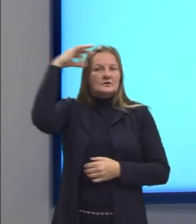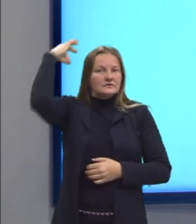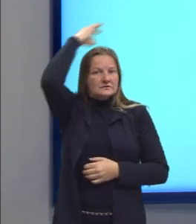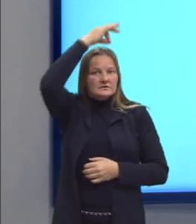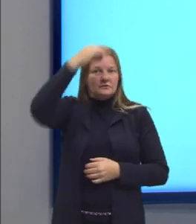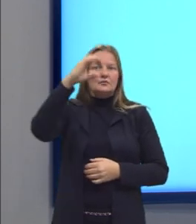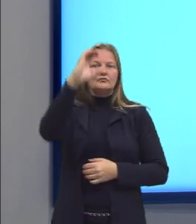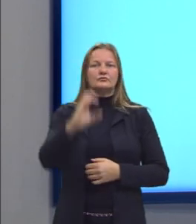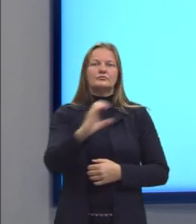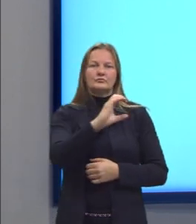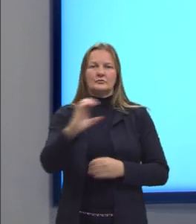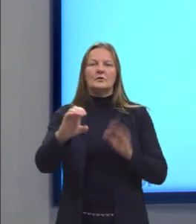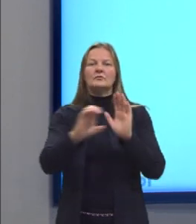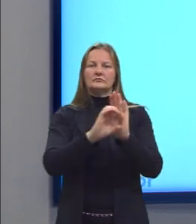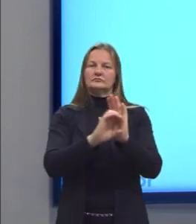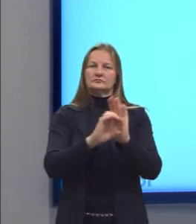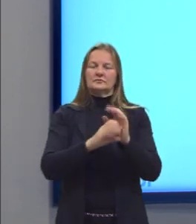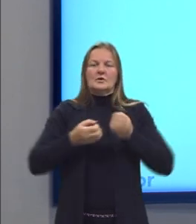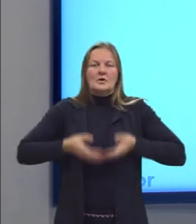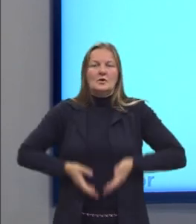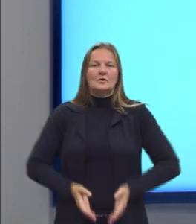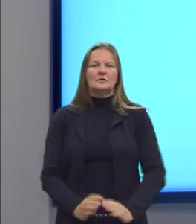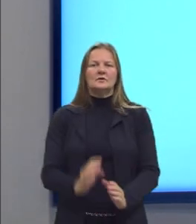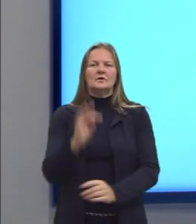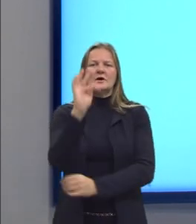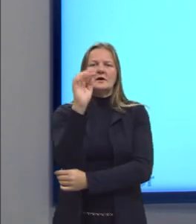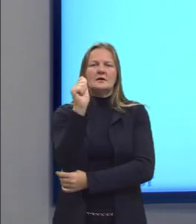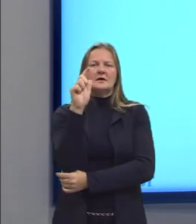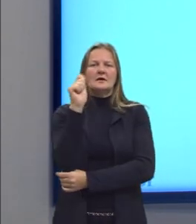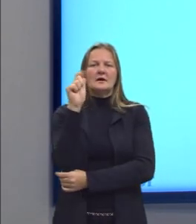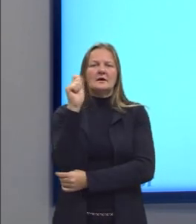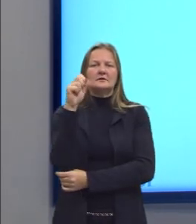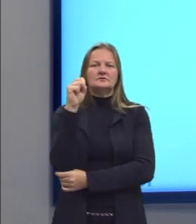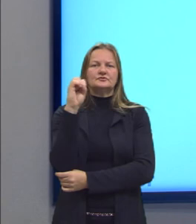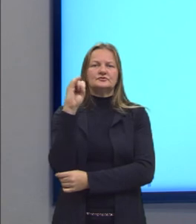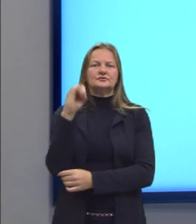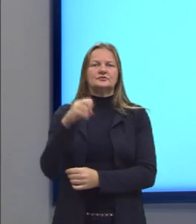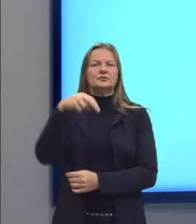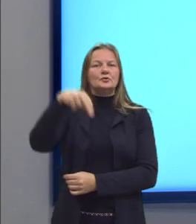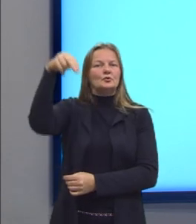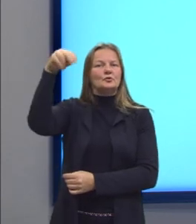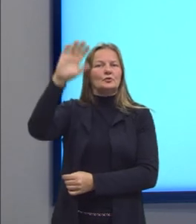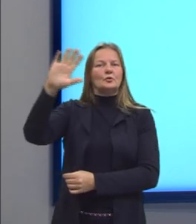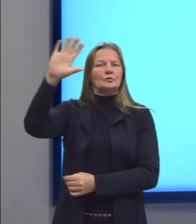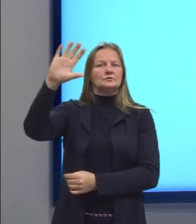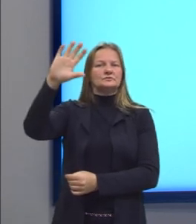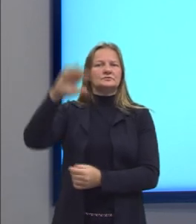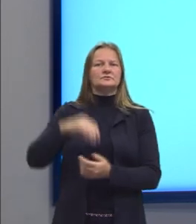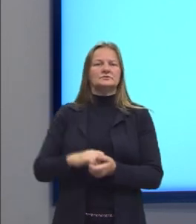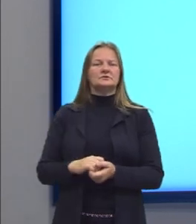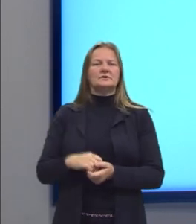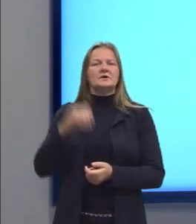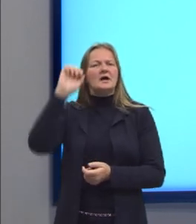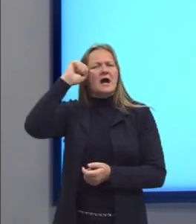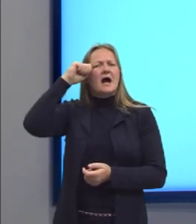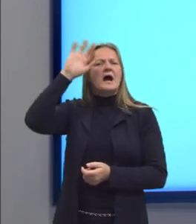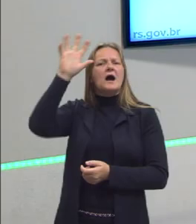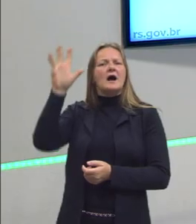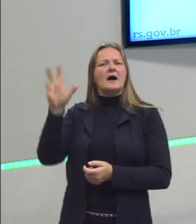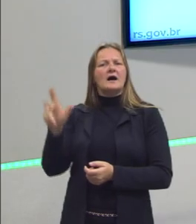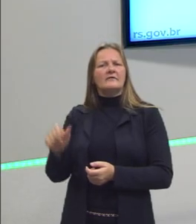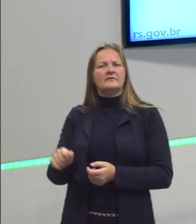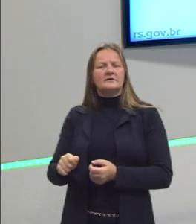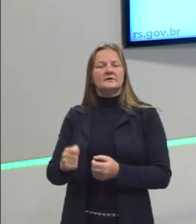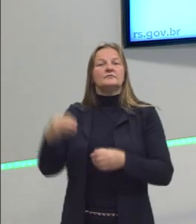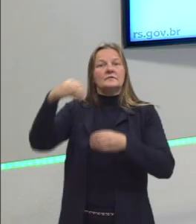e ele ele nasce em tagaste uma província no norte da da África que pertenceu ao império